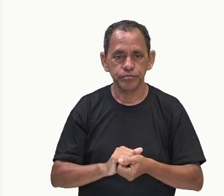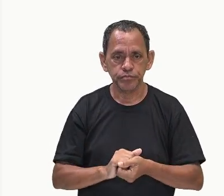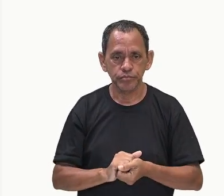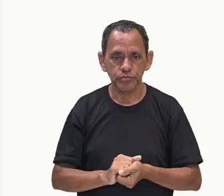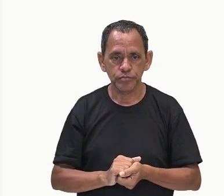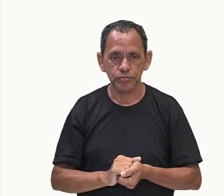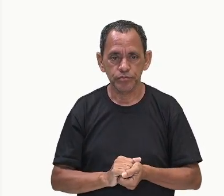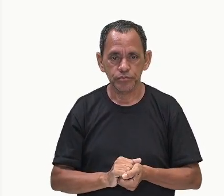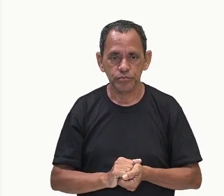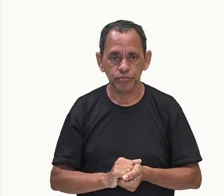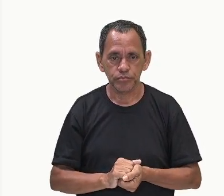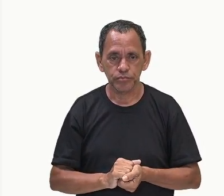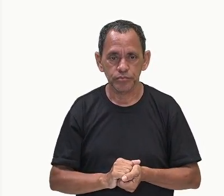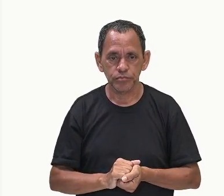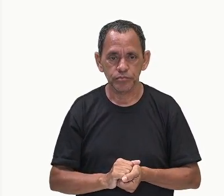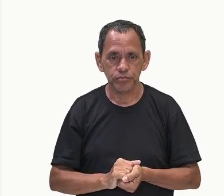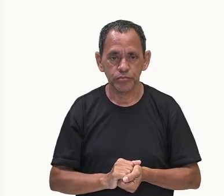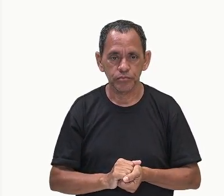vai ser